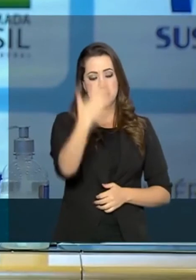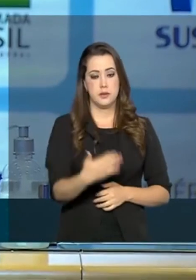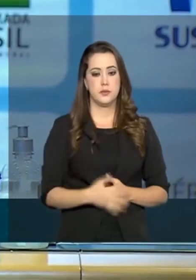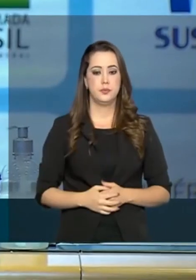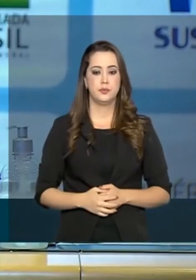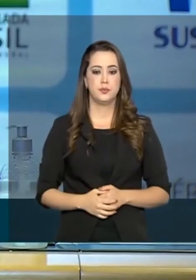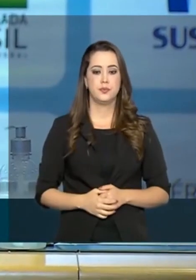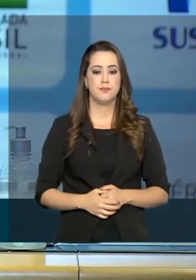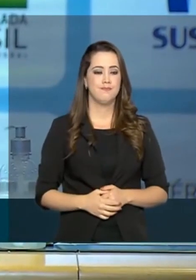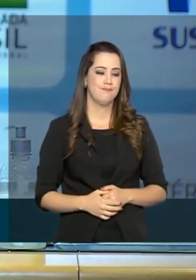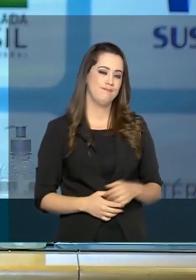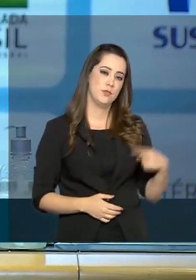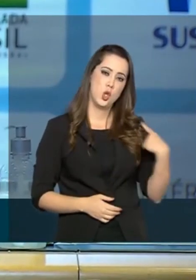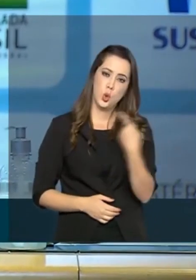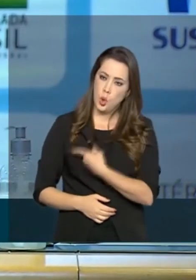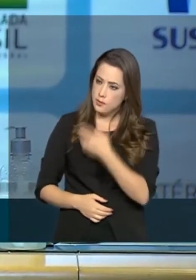Nós que agradecemos.